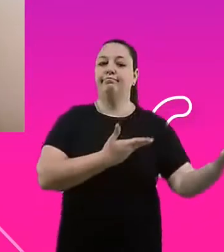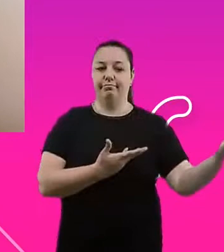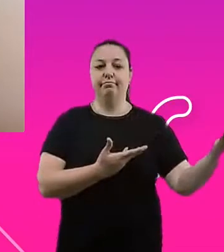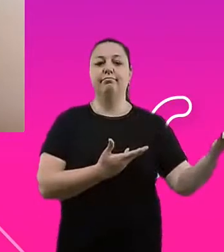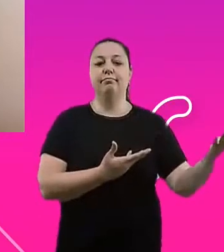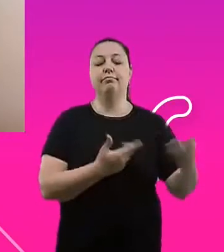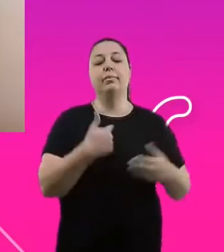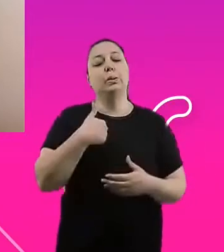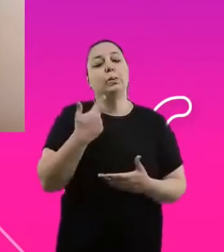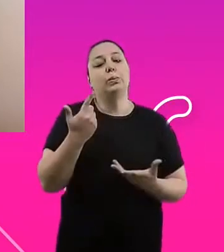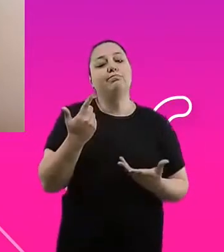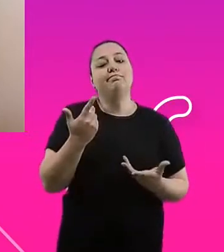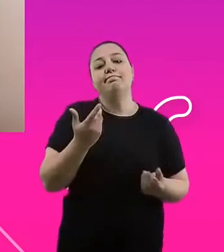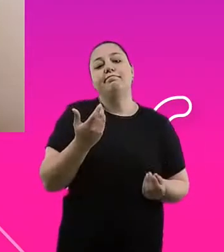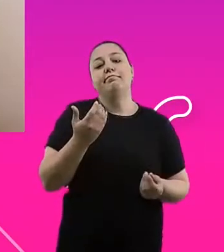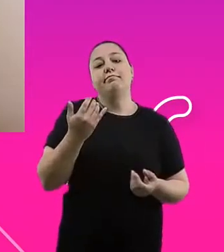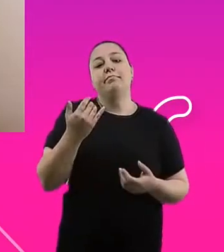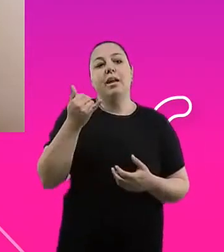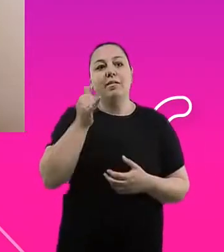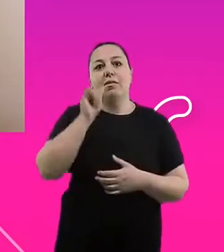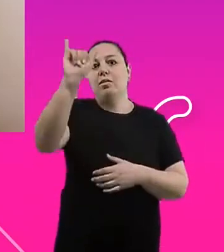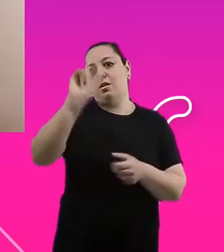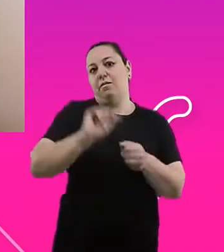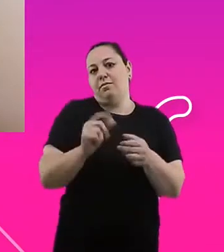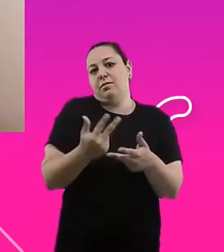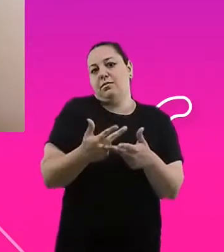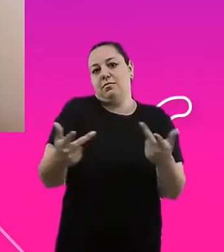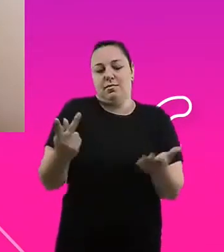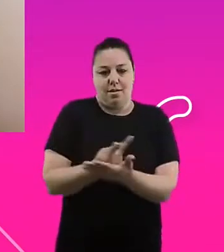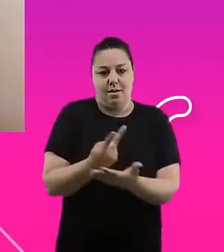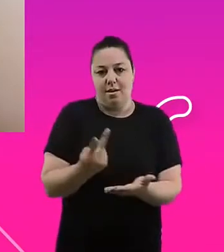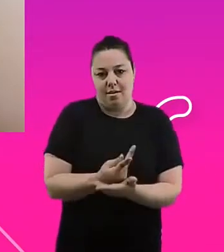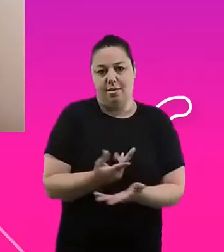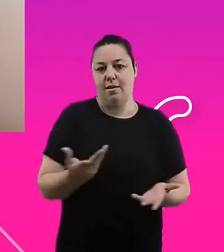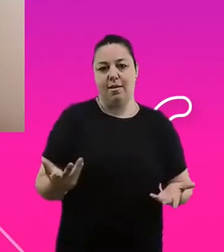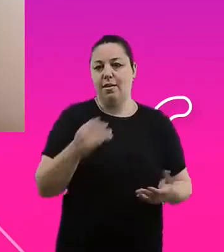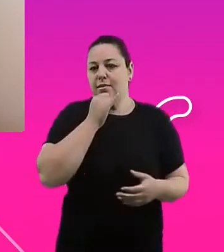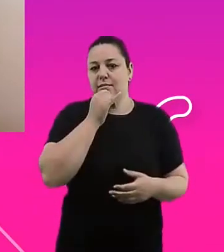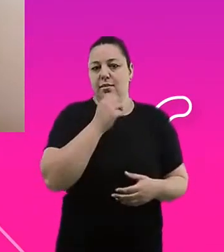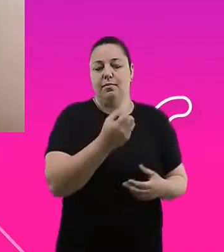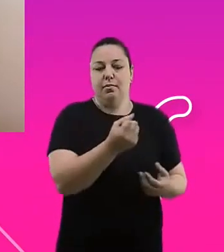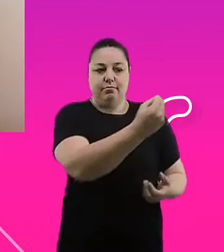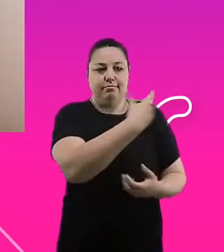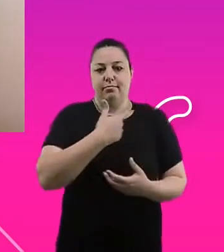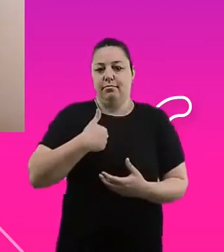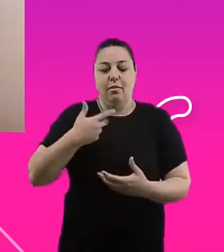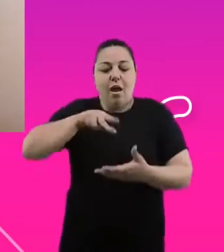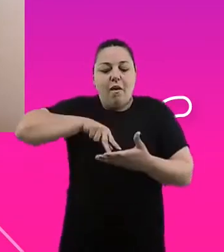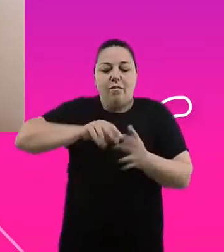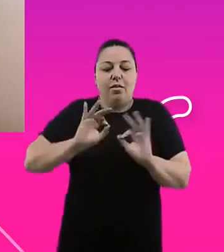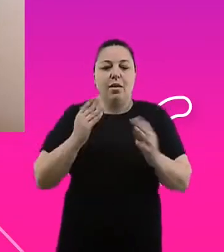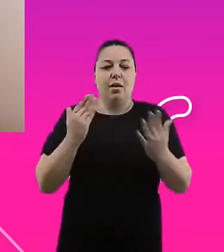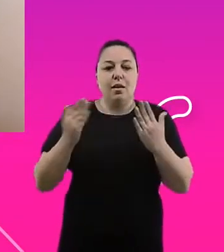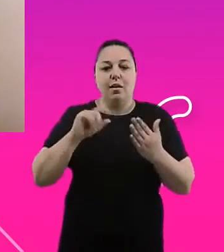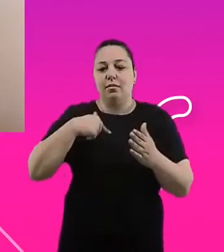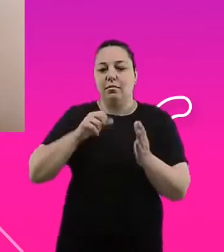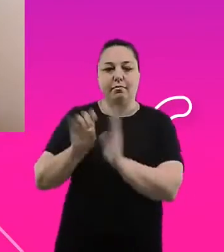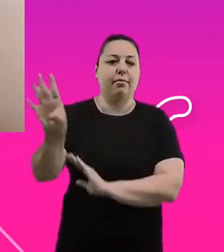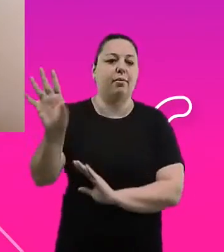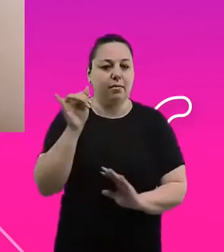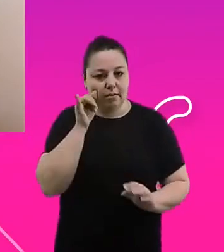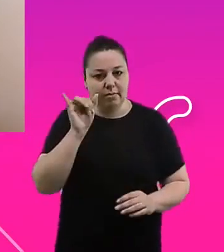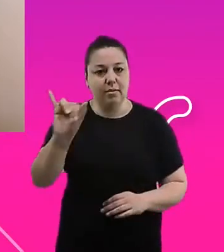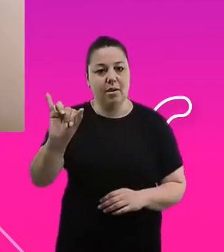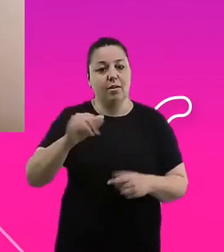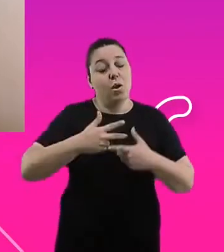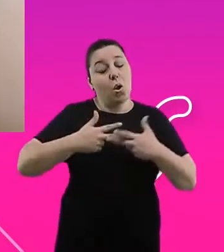acabar não me equivocando ou não agindo por impulso. Então, são algumas práticas que eu faço para mim que eu gosto de estimular